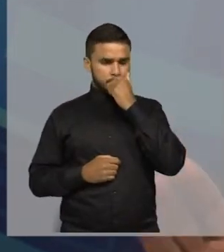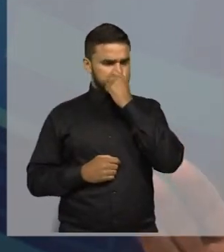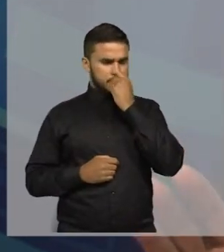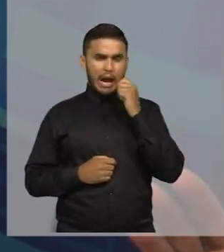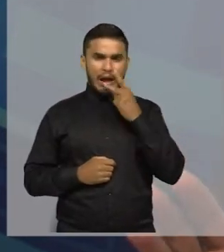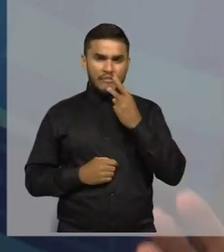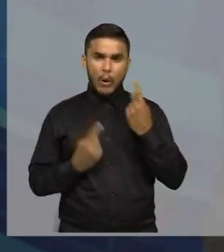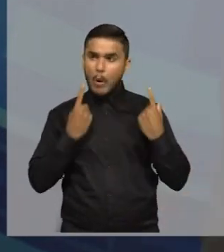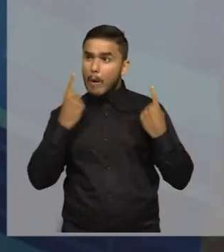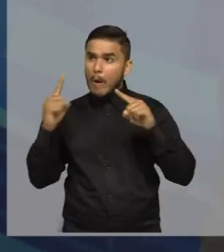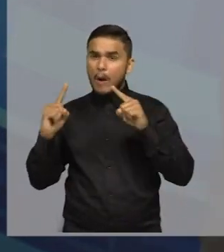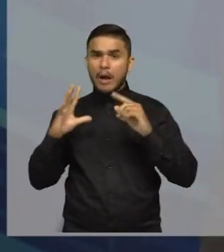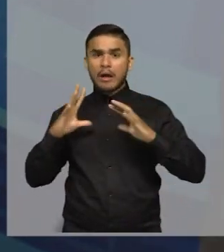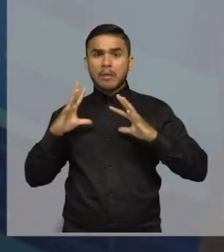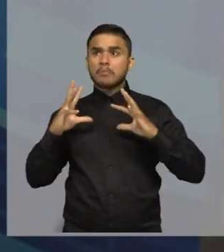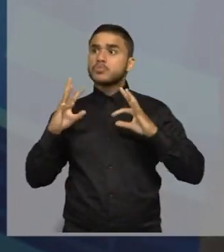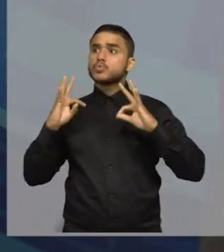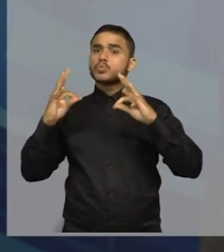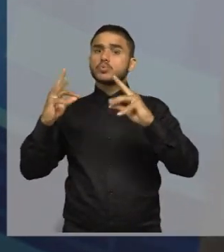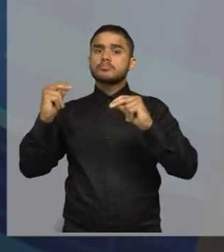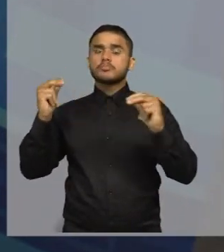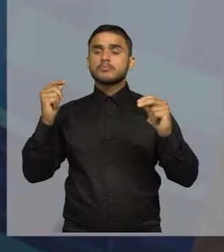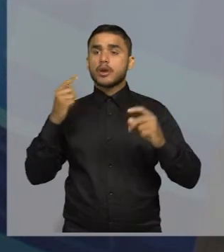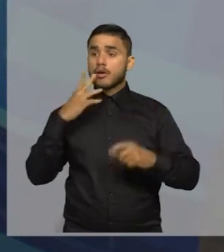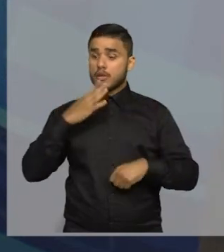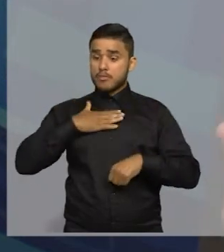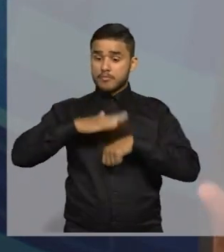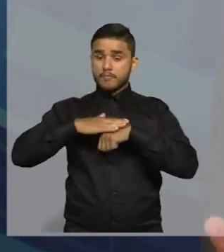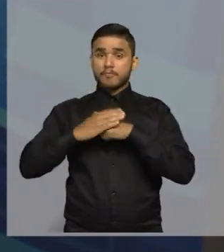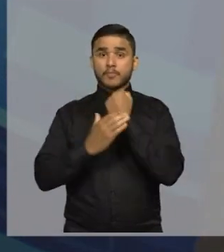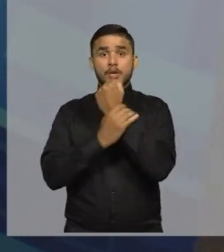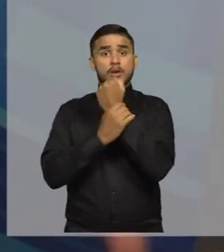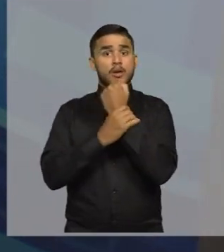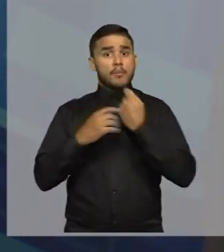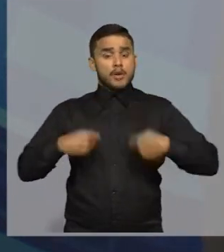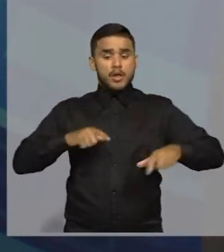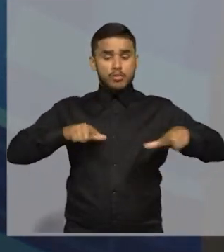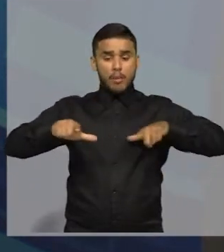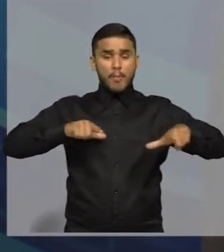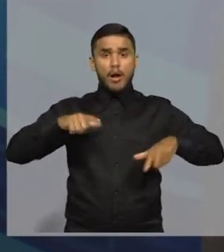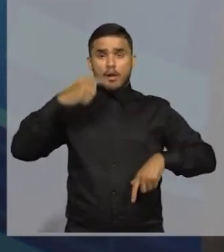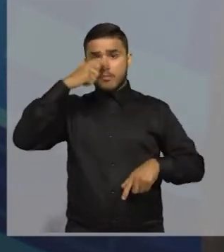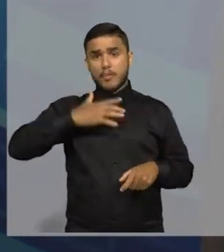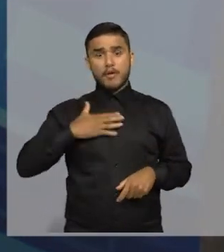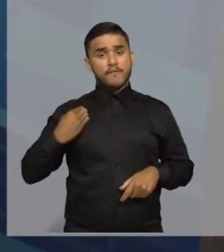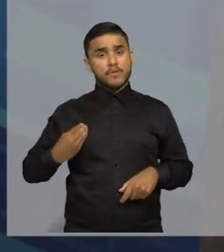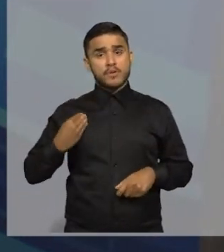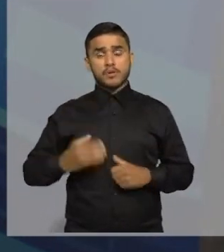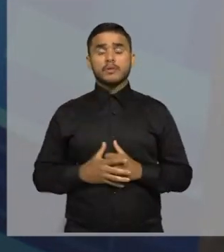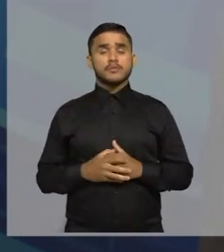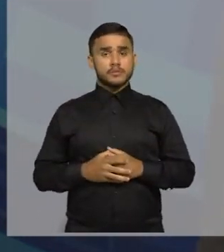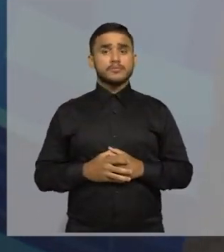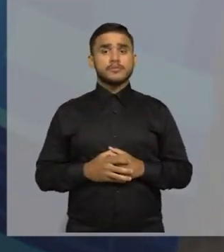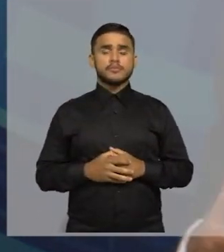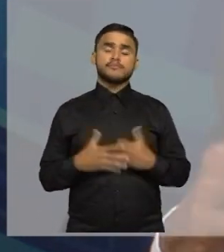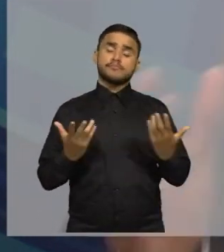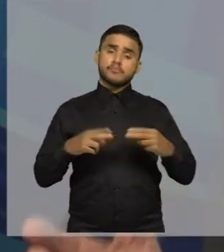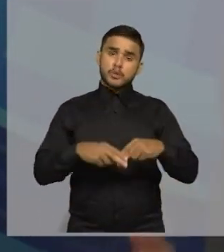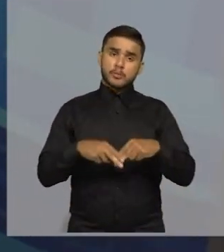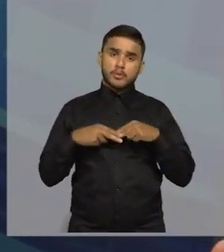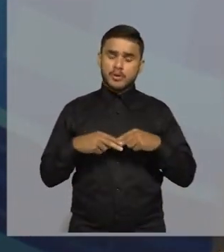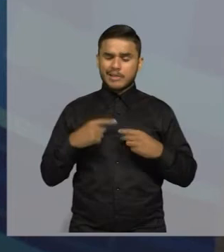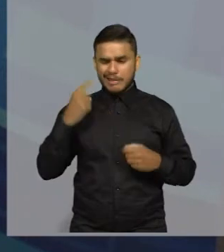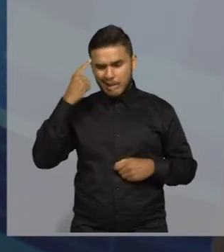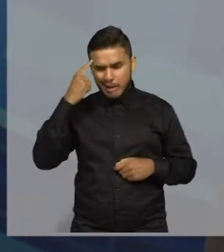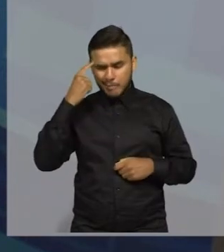nada. Eles reivindicam isso para se sentirem mais seguros no trabalho cotidiano. E mais, o